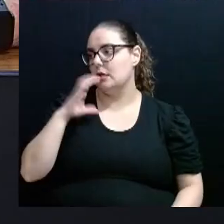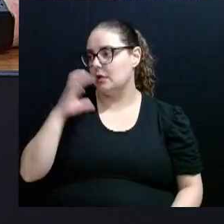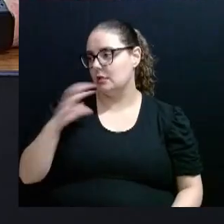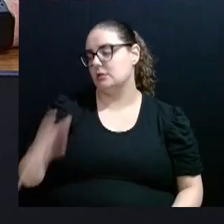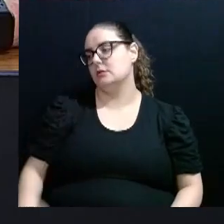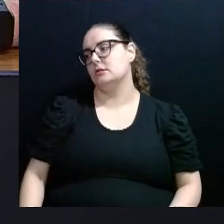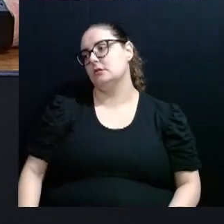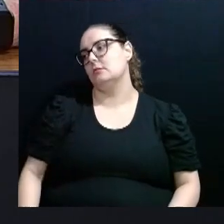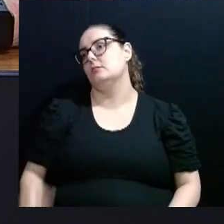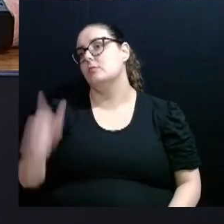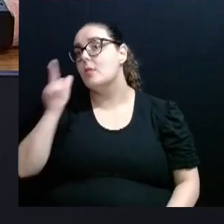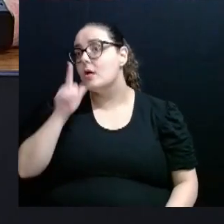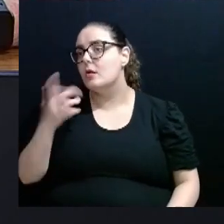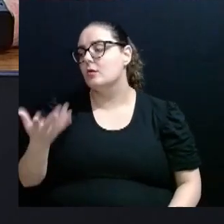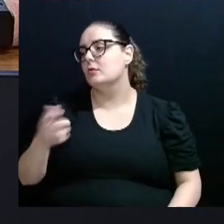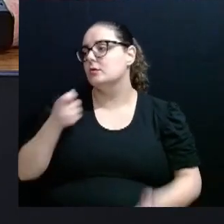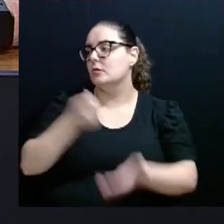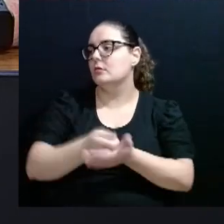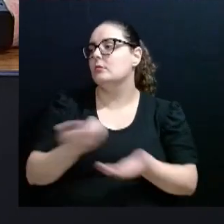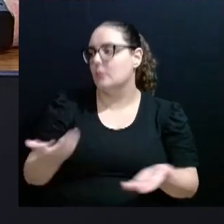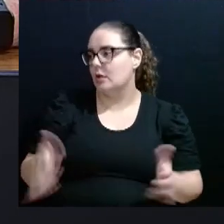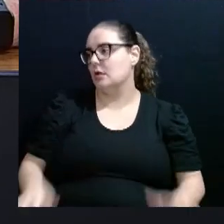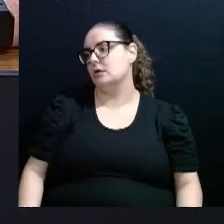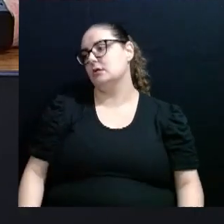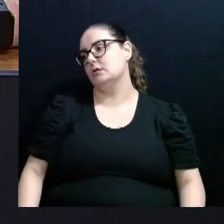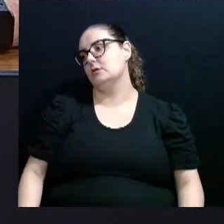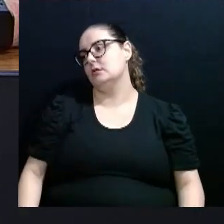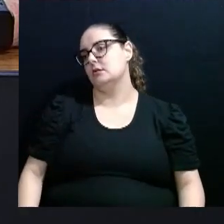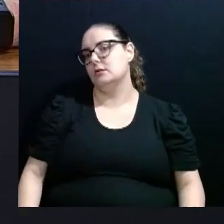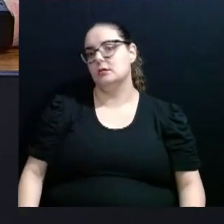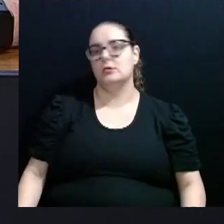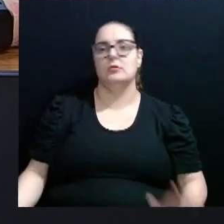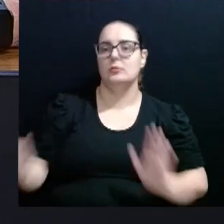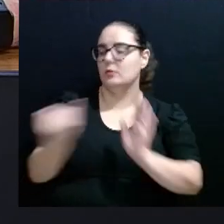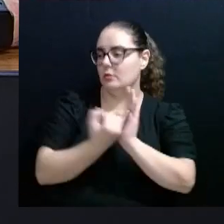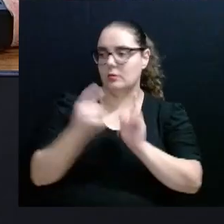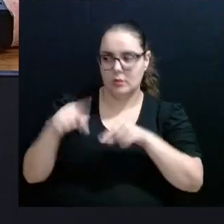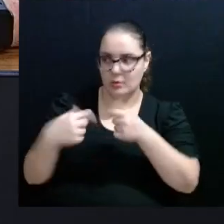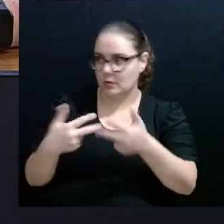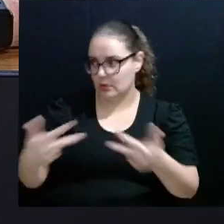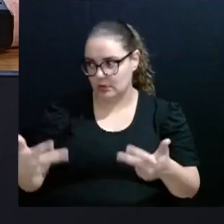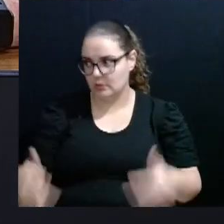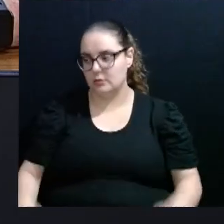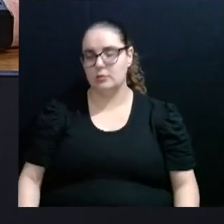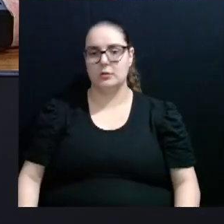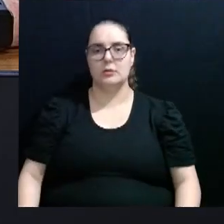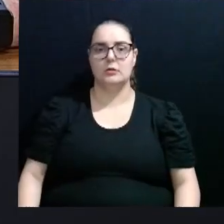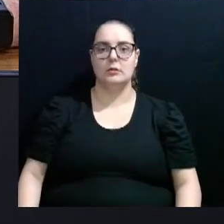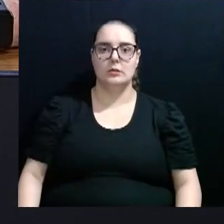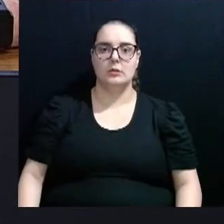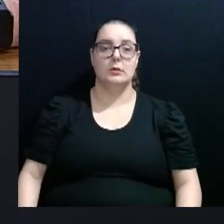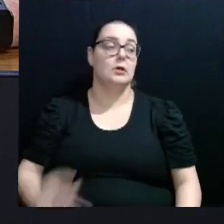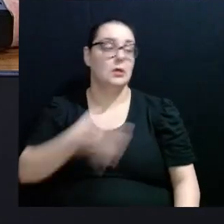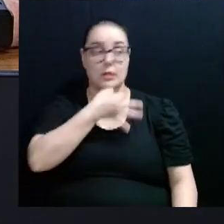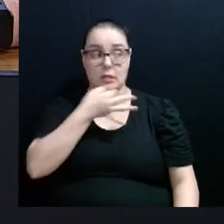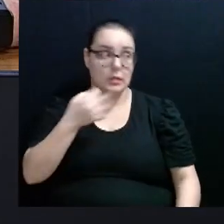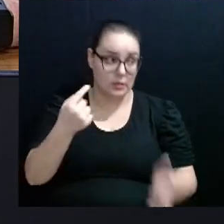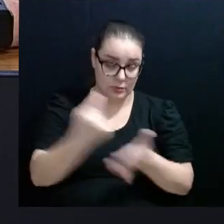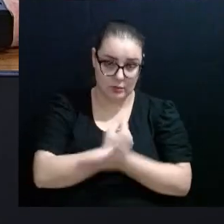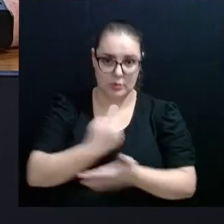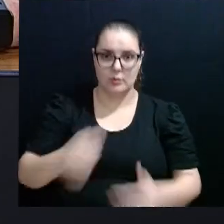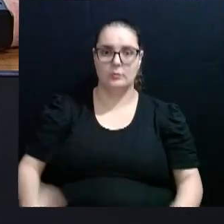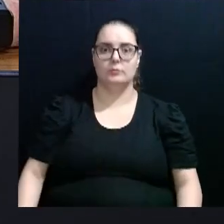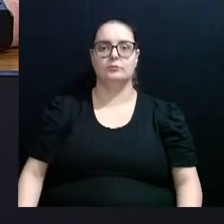conseguir pagar, né, os impostos e também as outras contas? Excelente pergunta, Rafael.